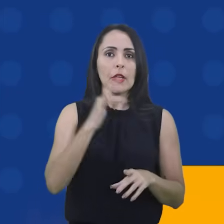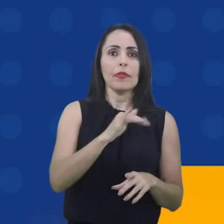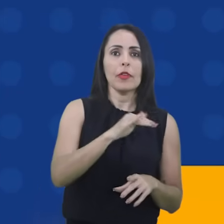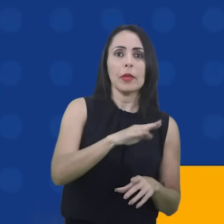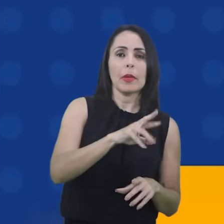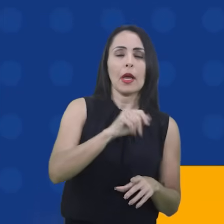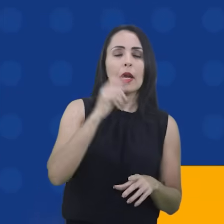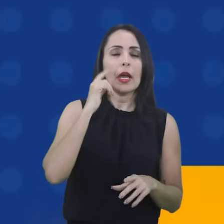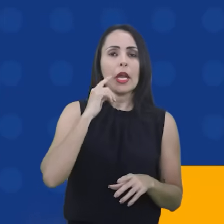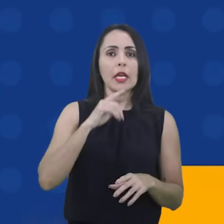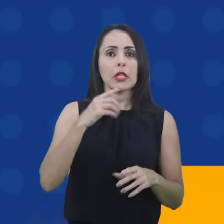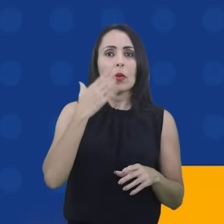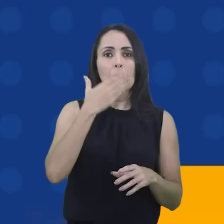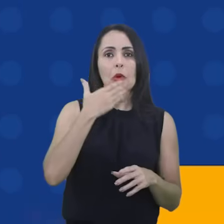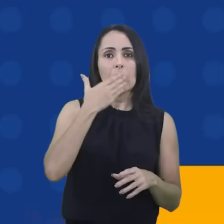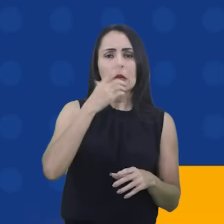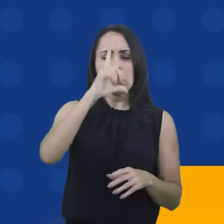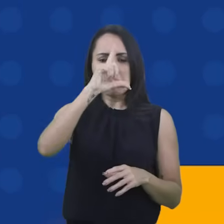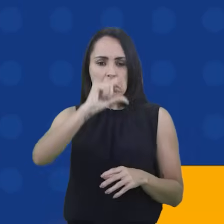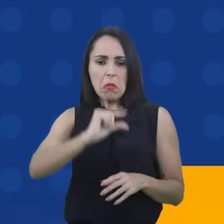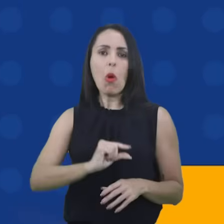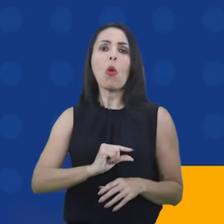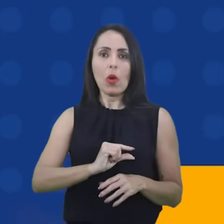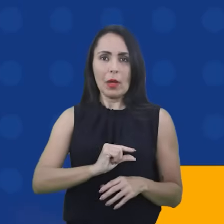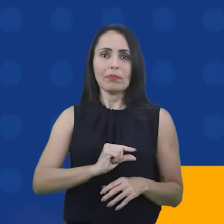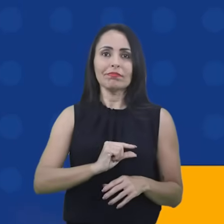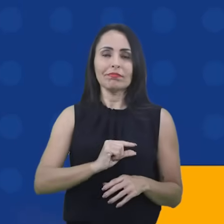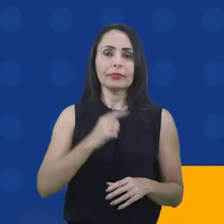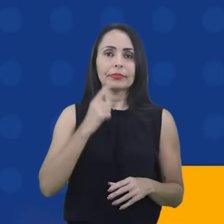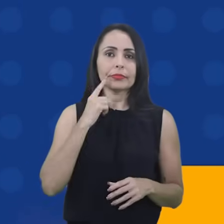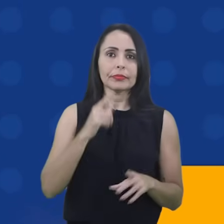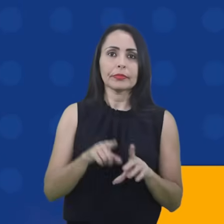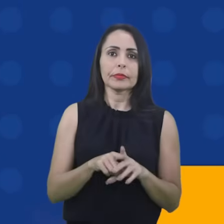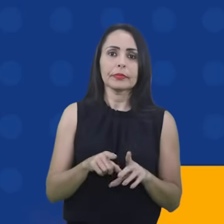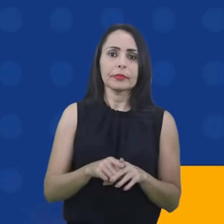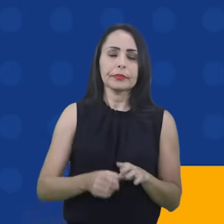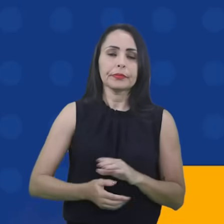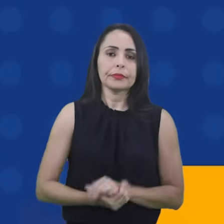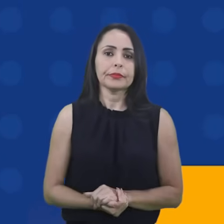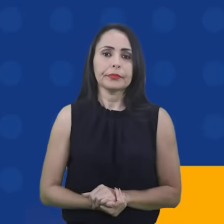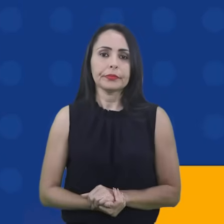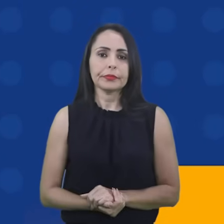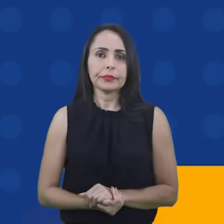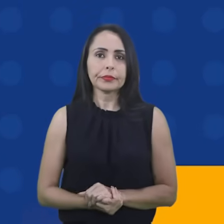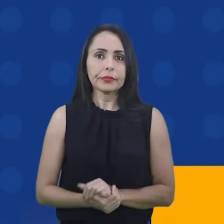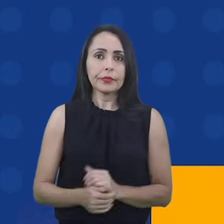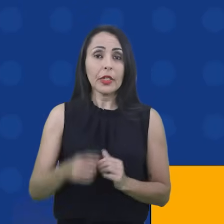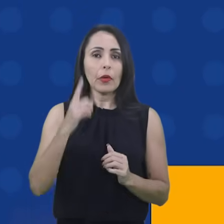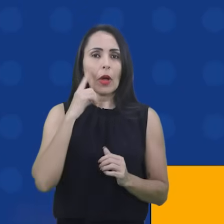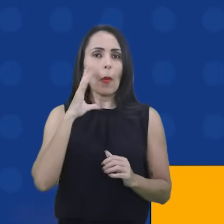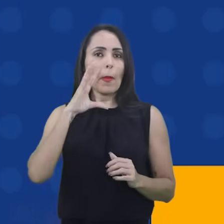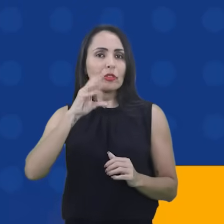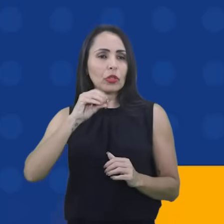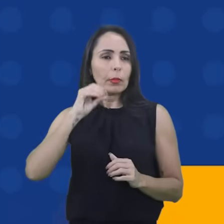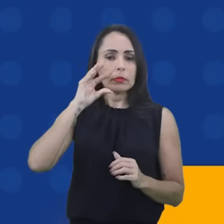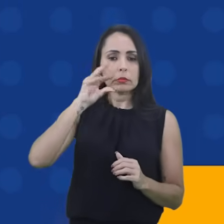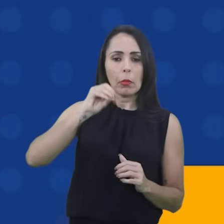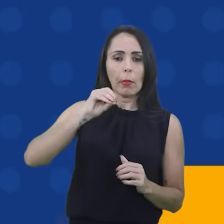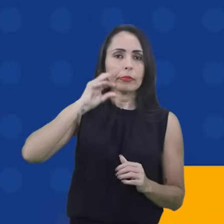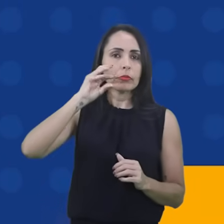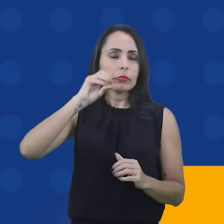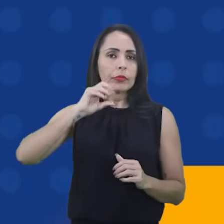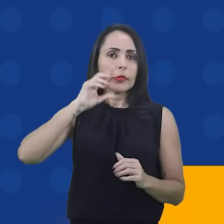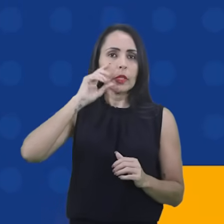teor de açúcar, né? E é justamente essas fibras que fazem com que o seu dente, né, ao mastigar esse alimento, você